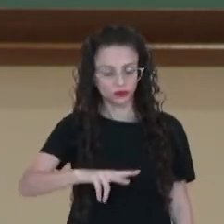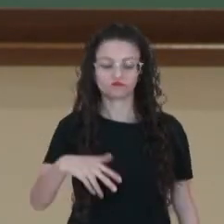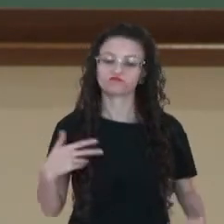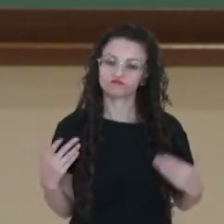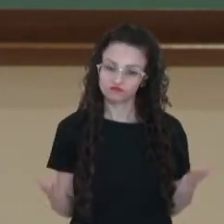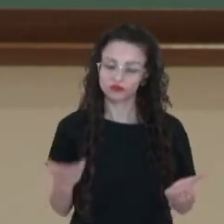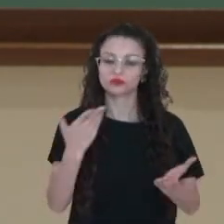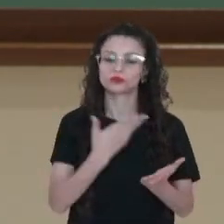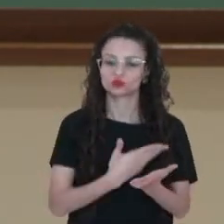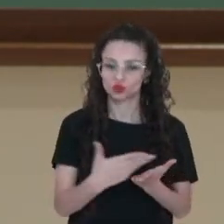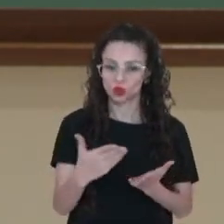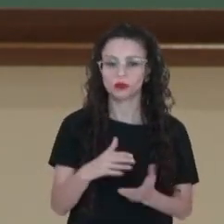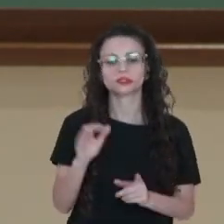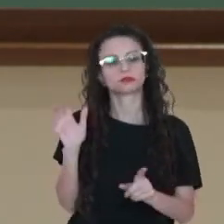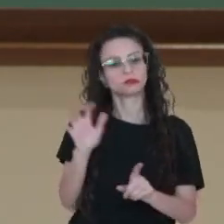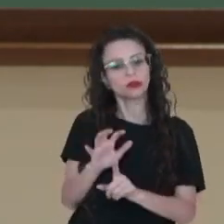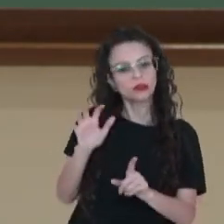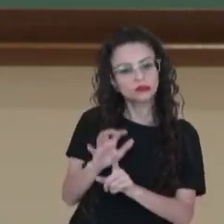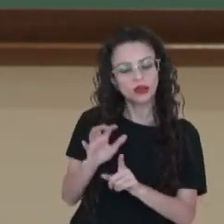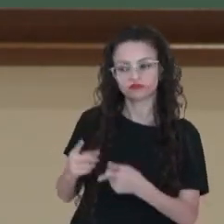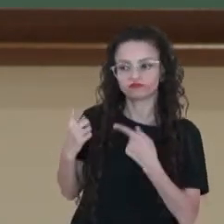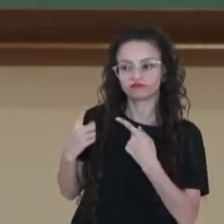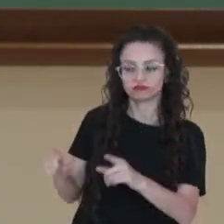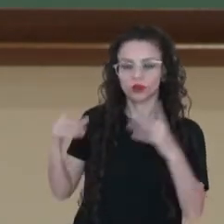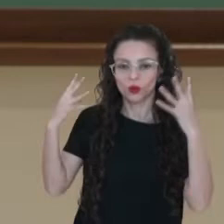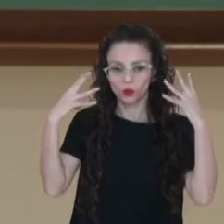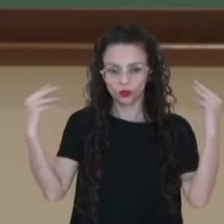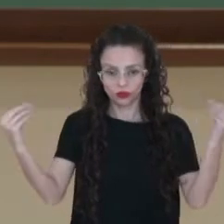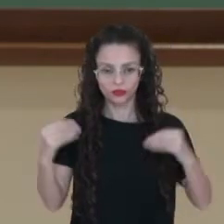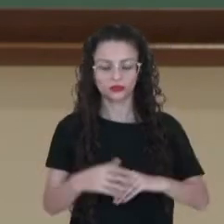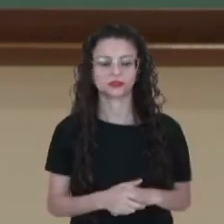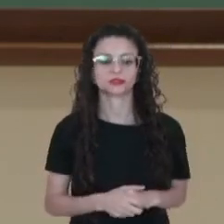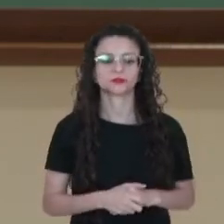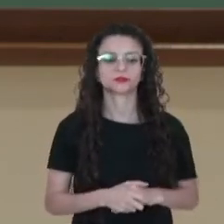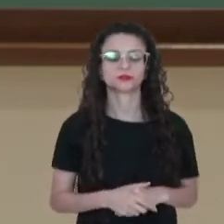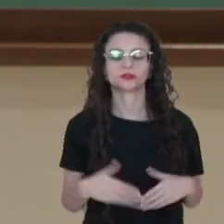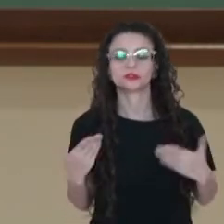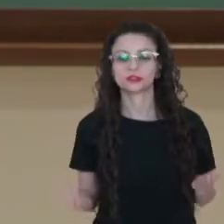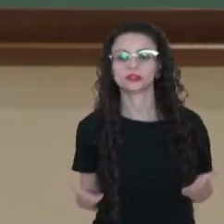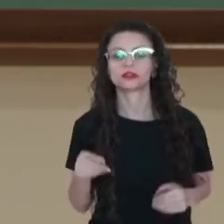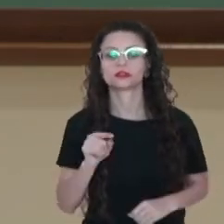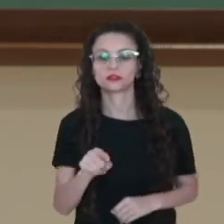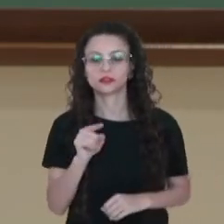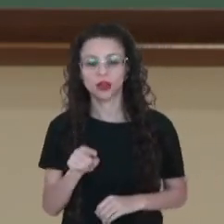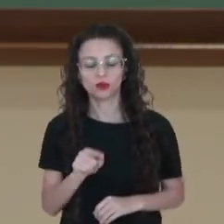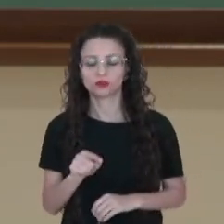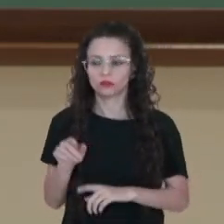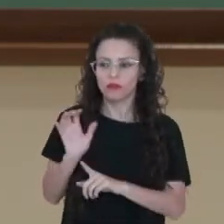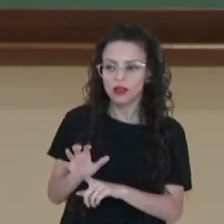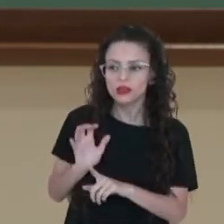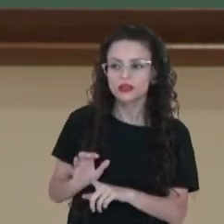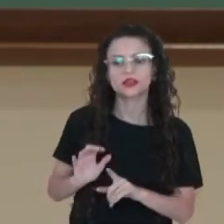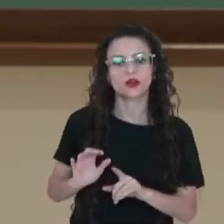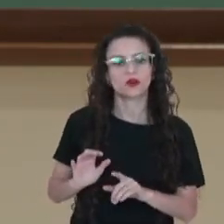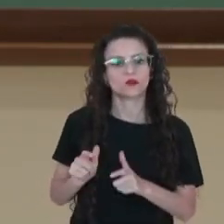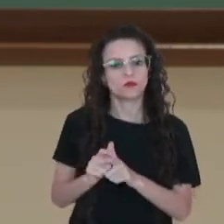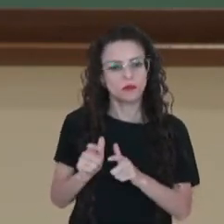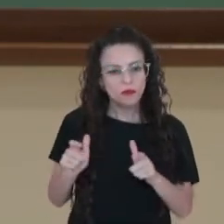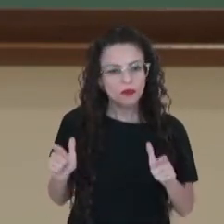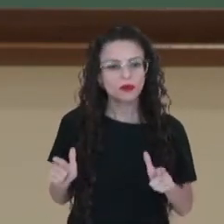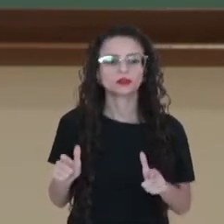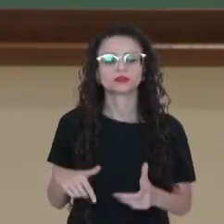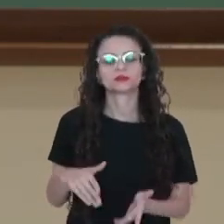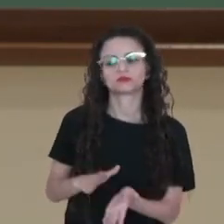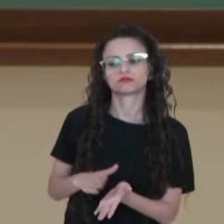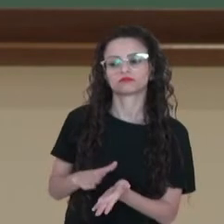aí começa a pressão contra os holandeses. E na medida em que essa pressão aumenta, eles começam a cobrar